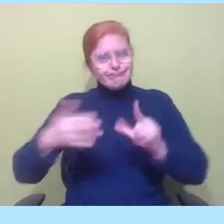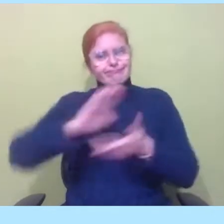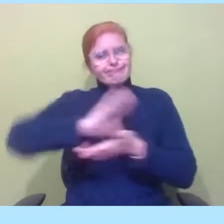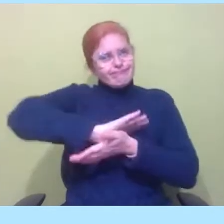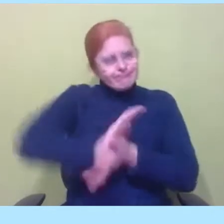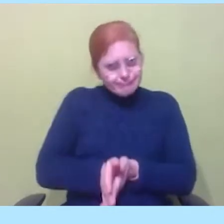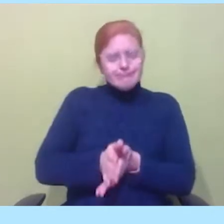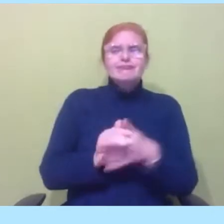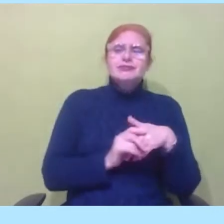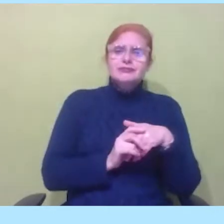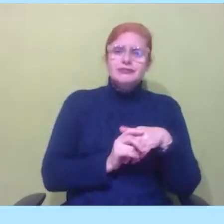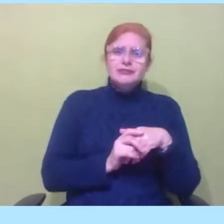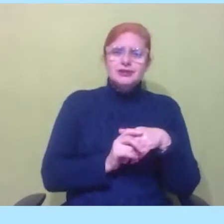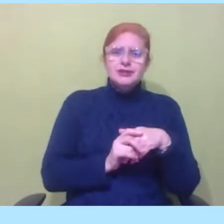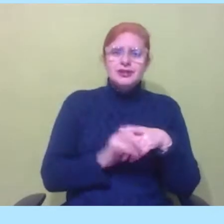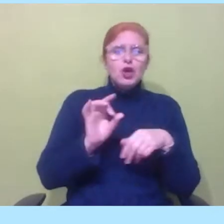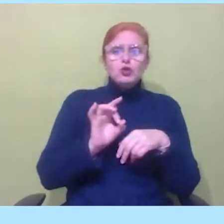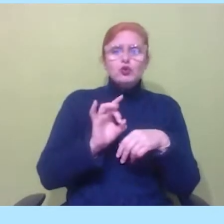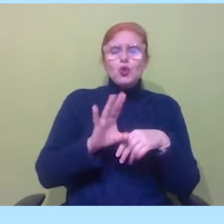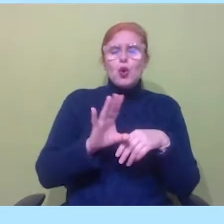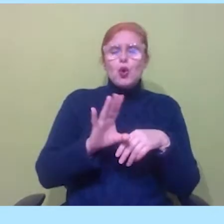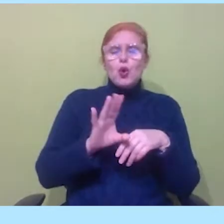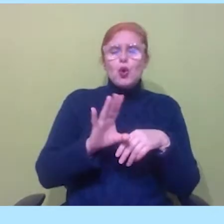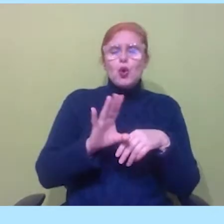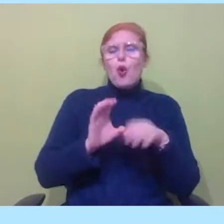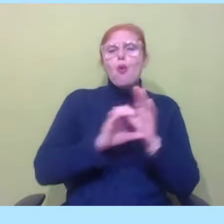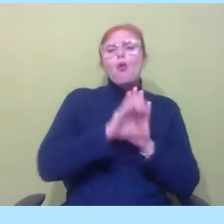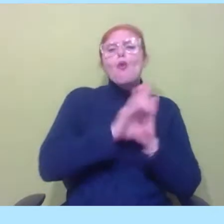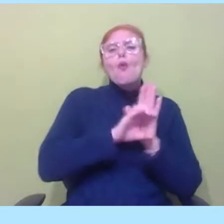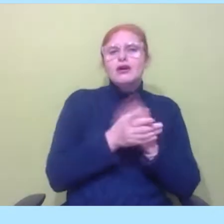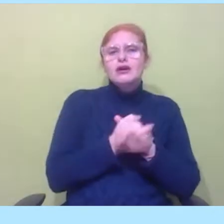e não só no conceito de